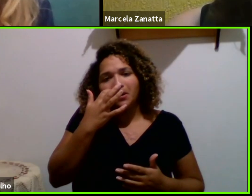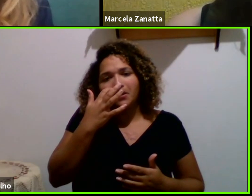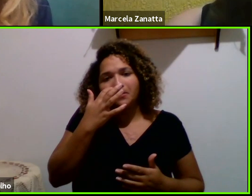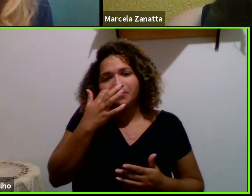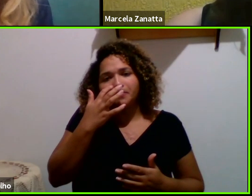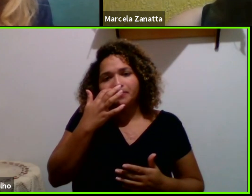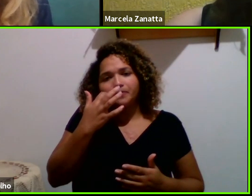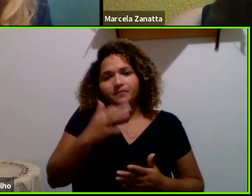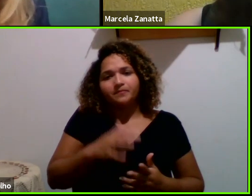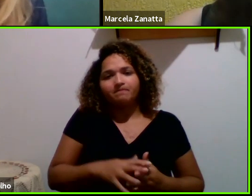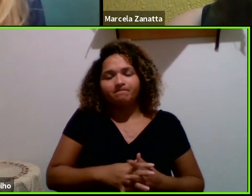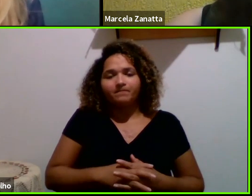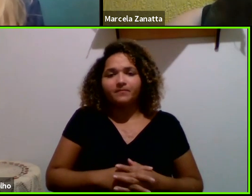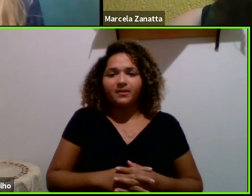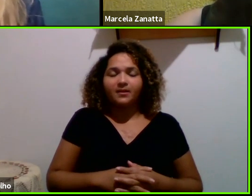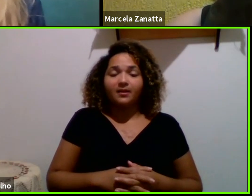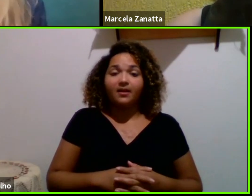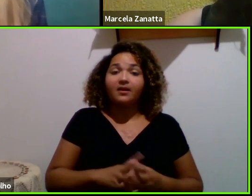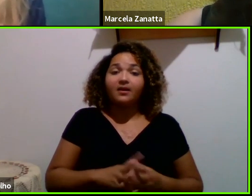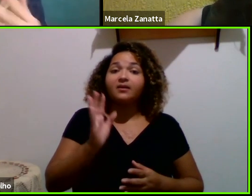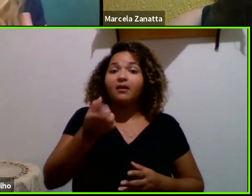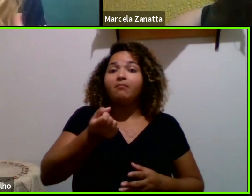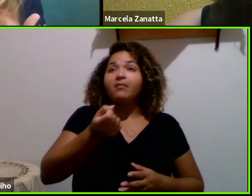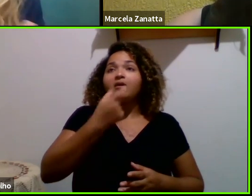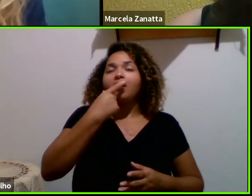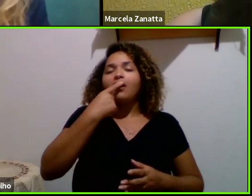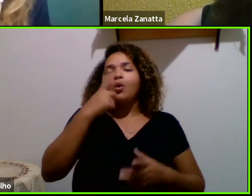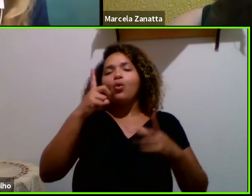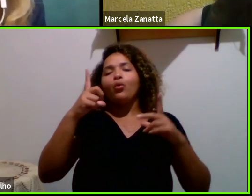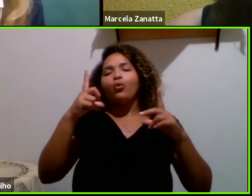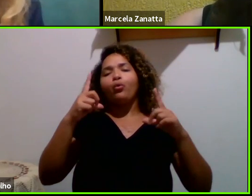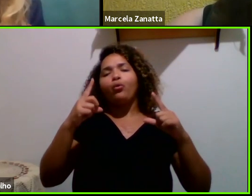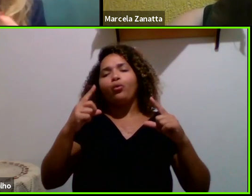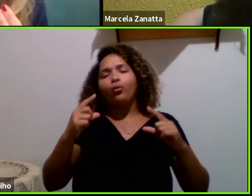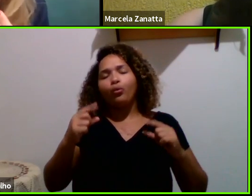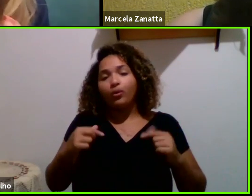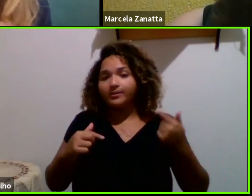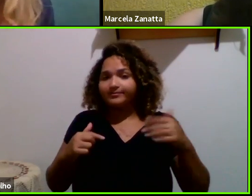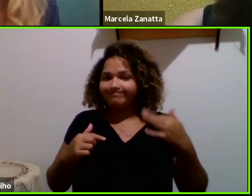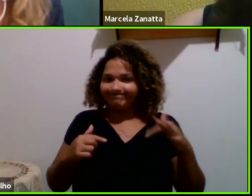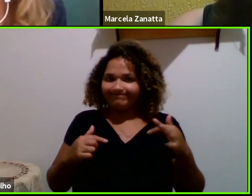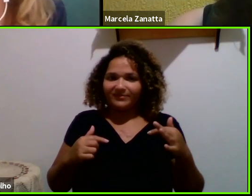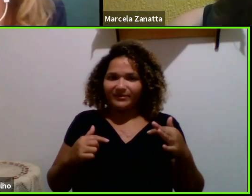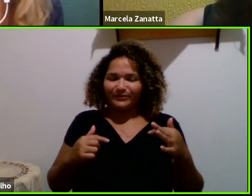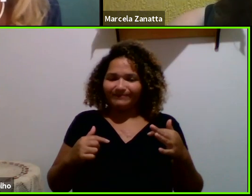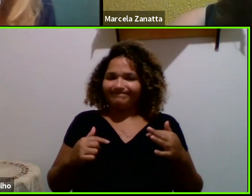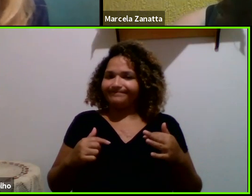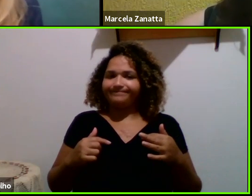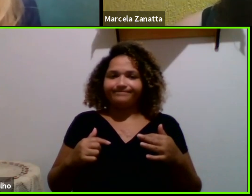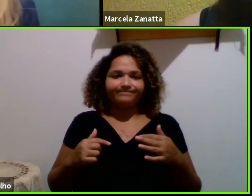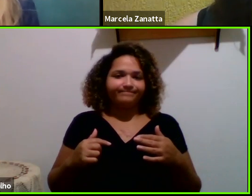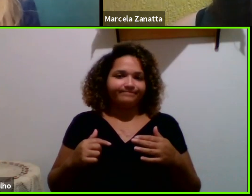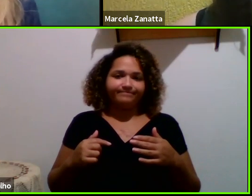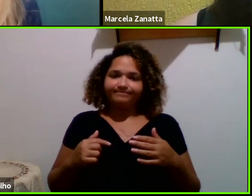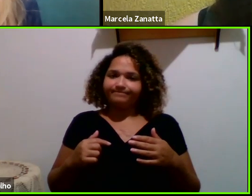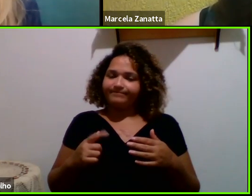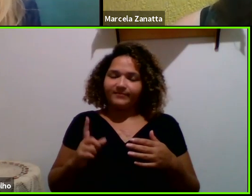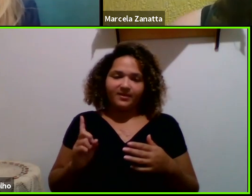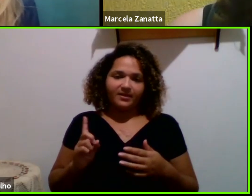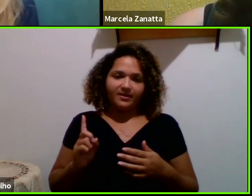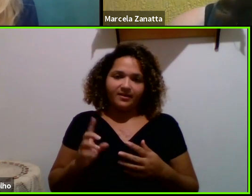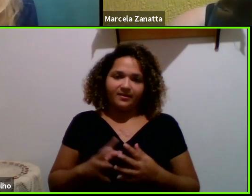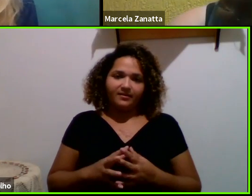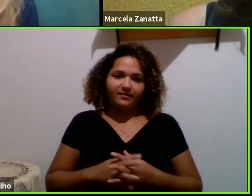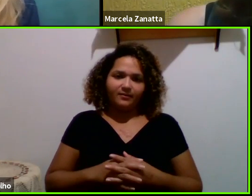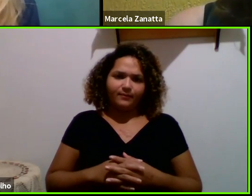essa atividade uterina, e nós vamos conversar o que poderia ter sido feito, além de uma medicação, que poderia ter